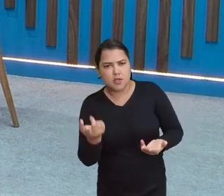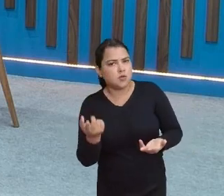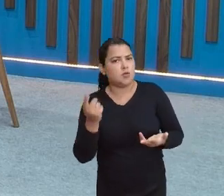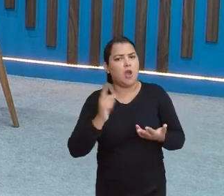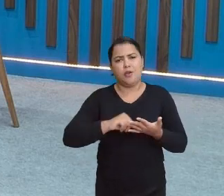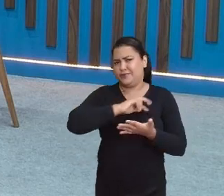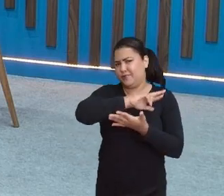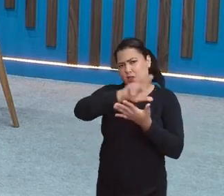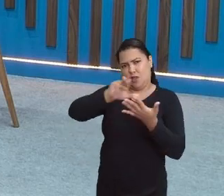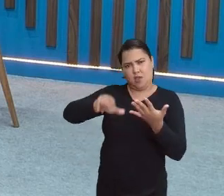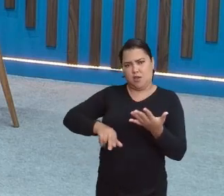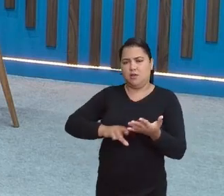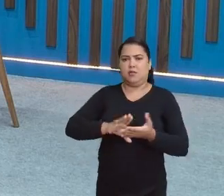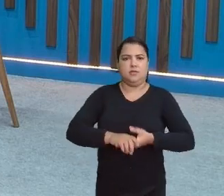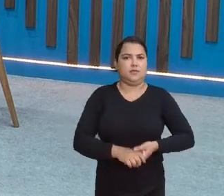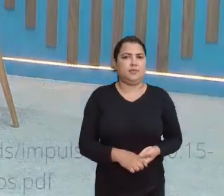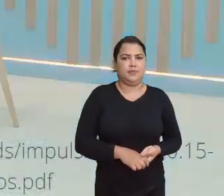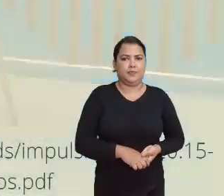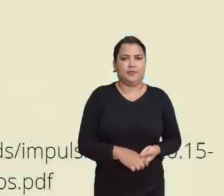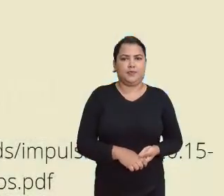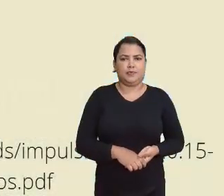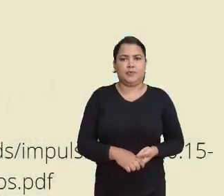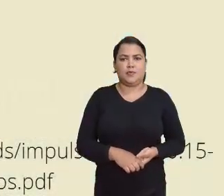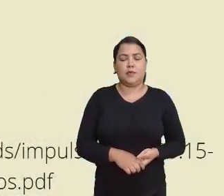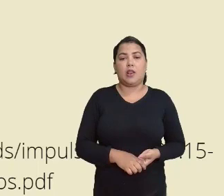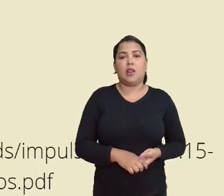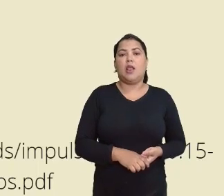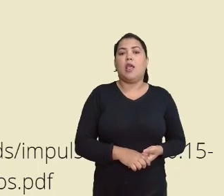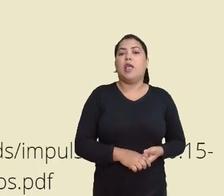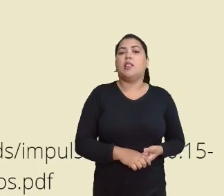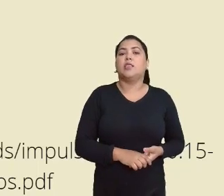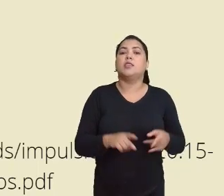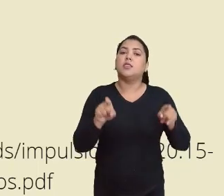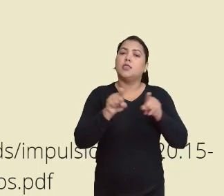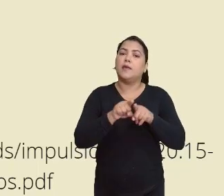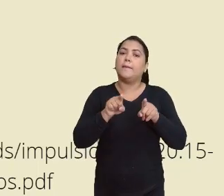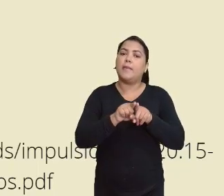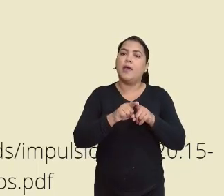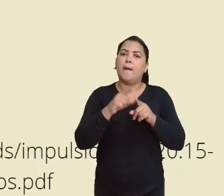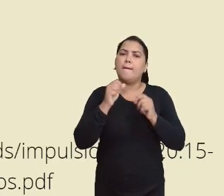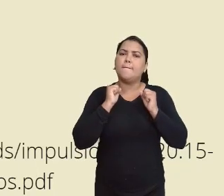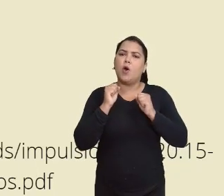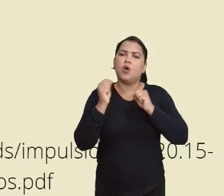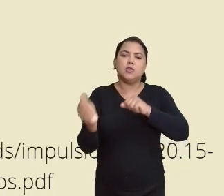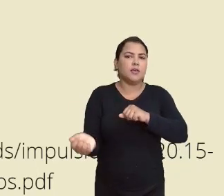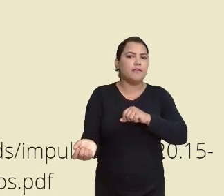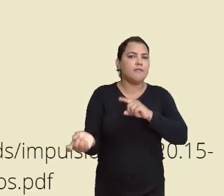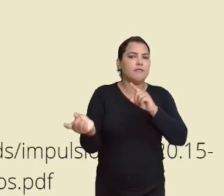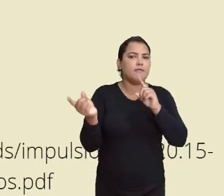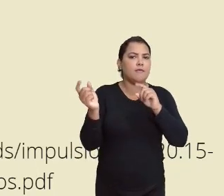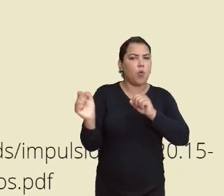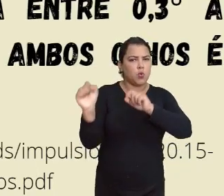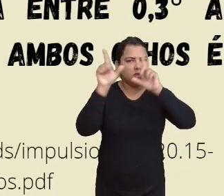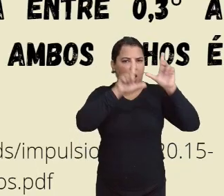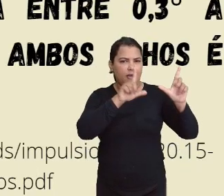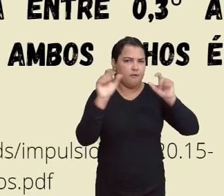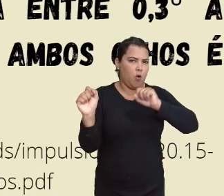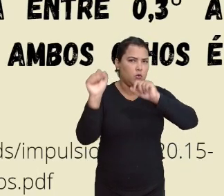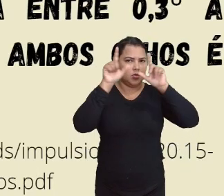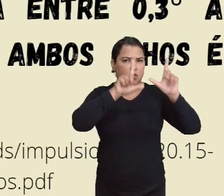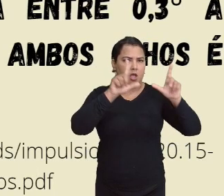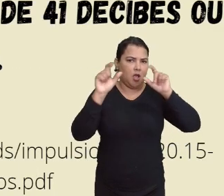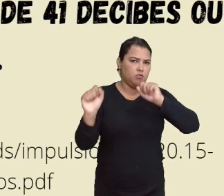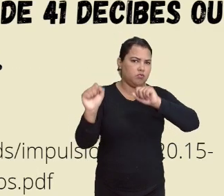em geral, né? A gente também aí... Pode voltar mais um bocado, por